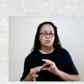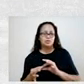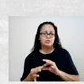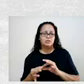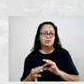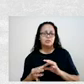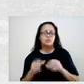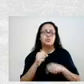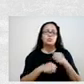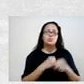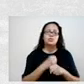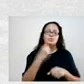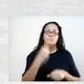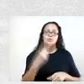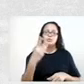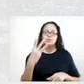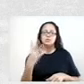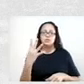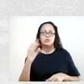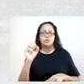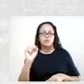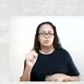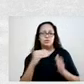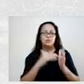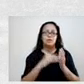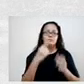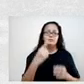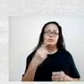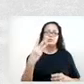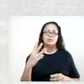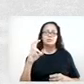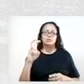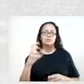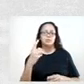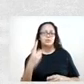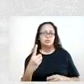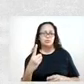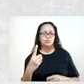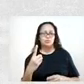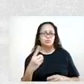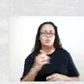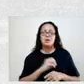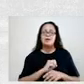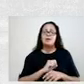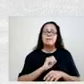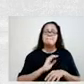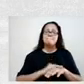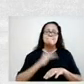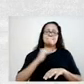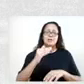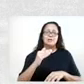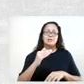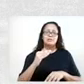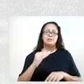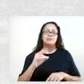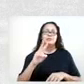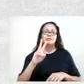entre 1348 e 1351, mais de 200 comunidades judaicas foram